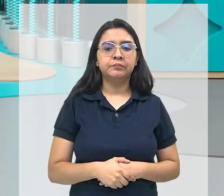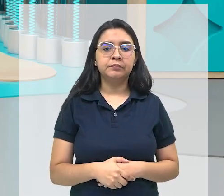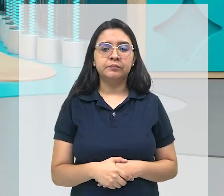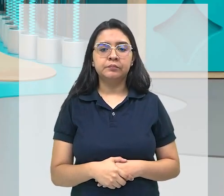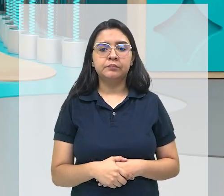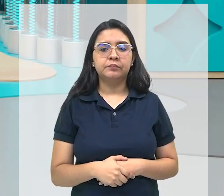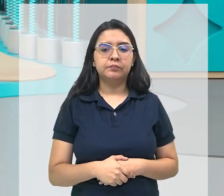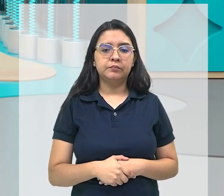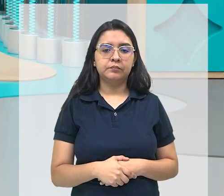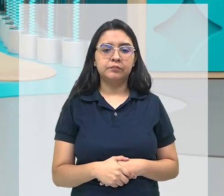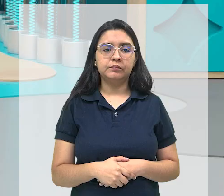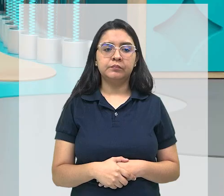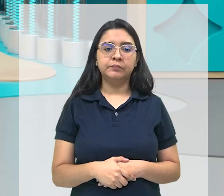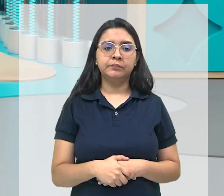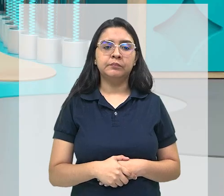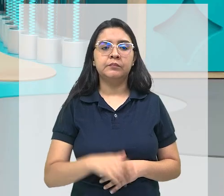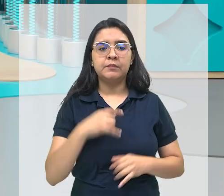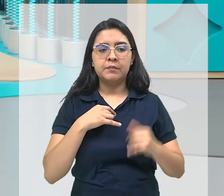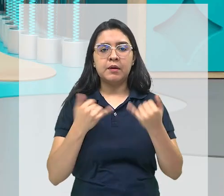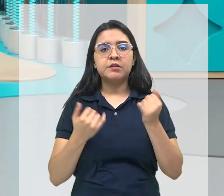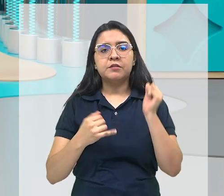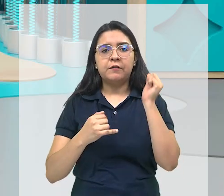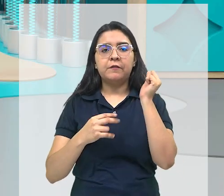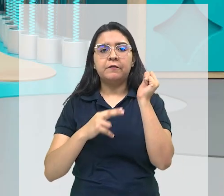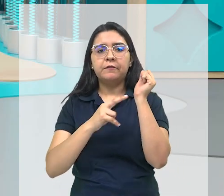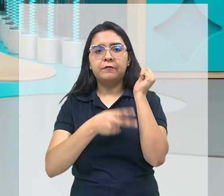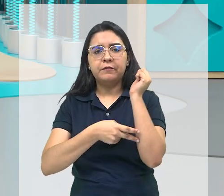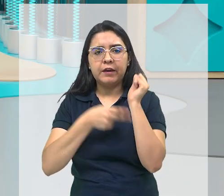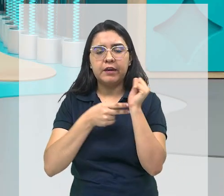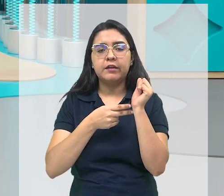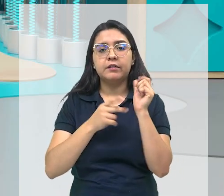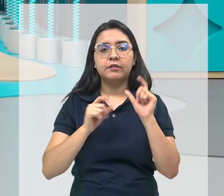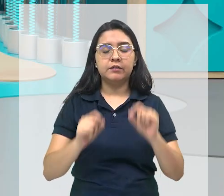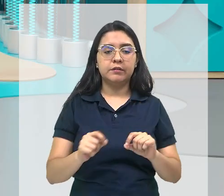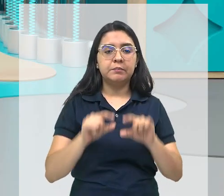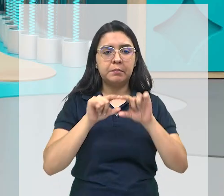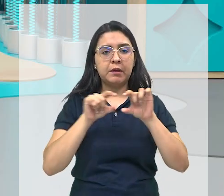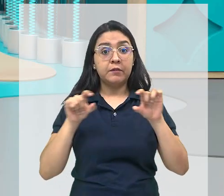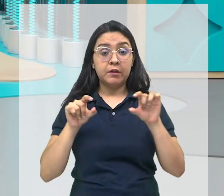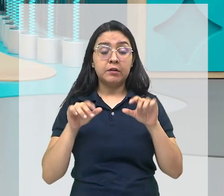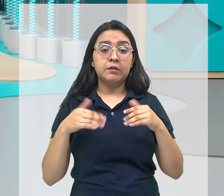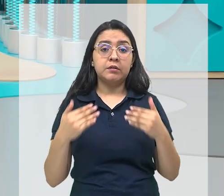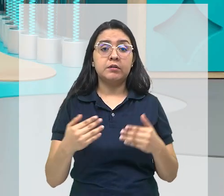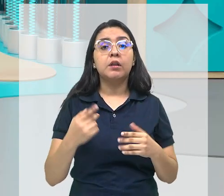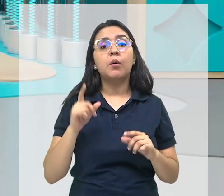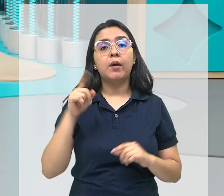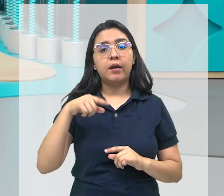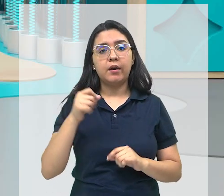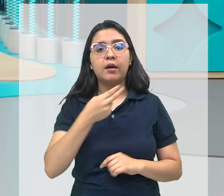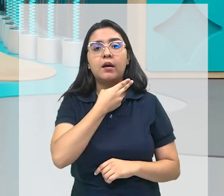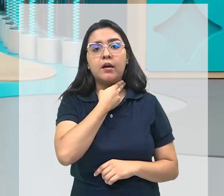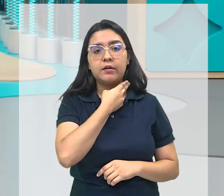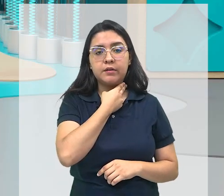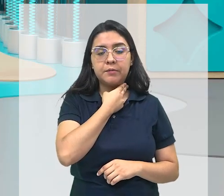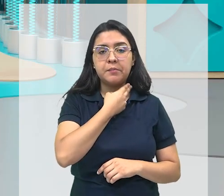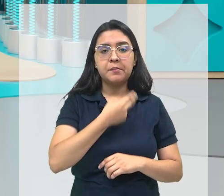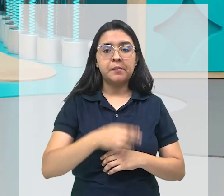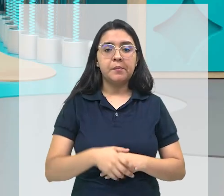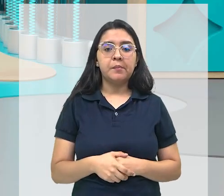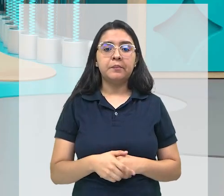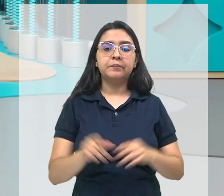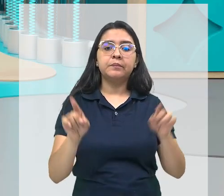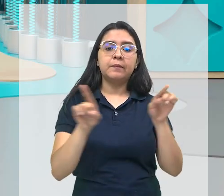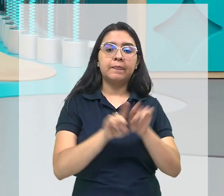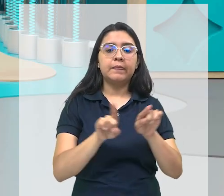mais calibrosas, ou seja, mais largas, né? Então uma delas é essa da carótida, a